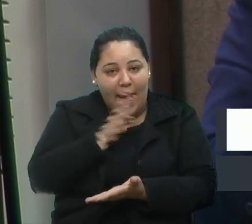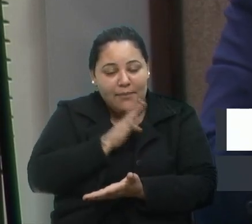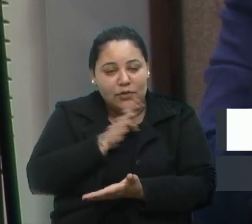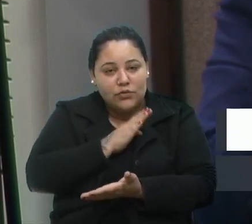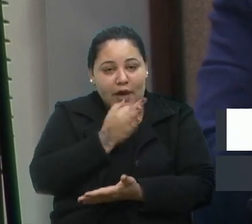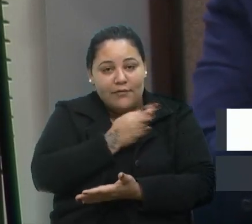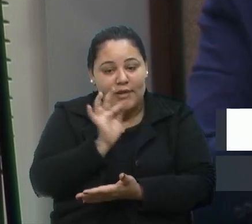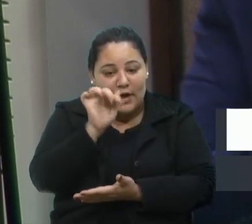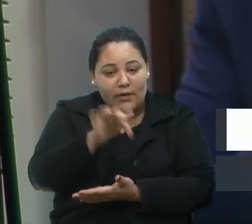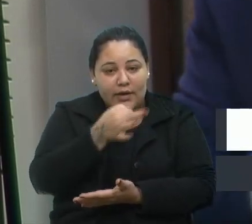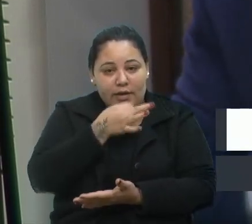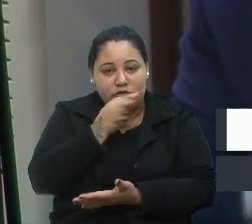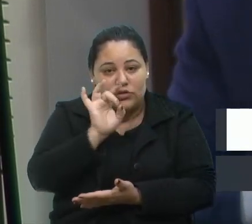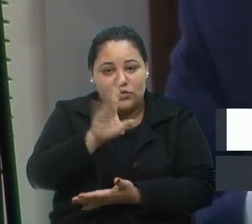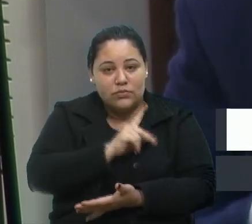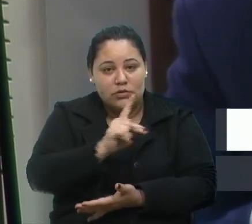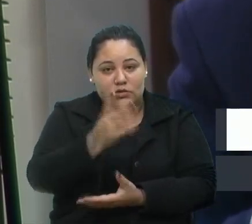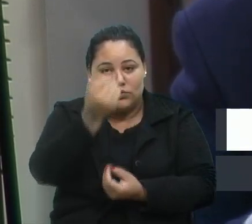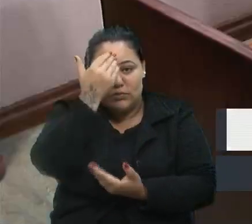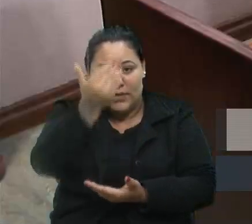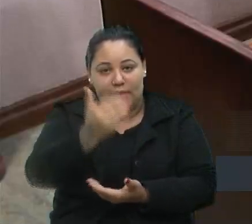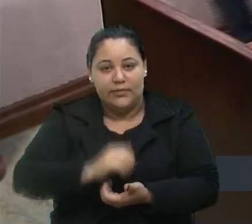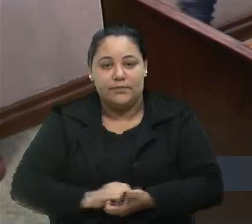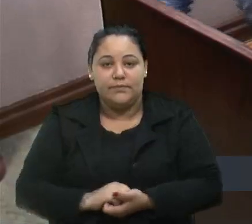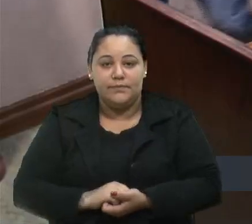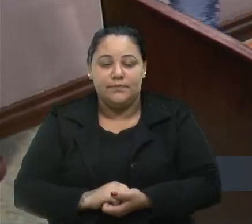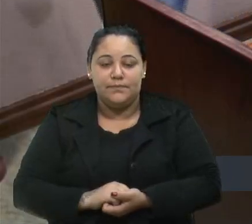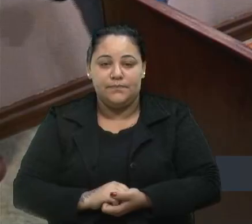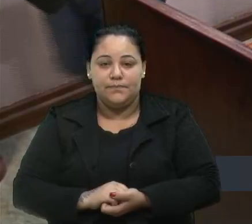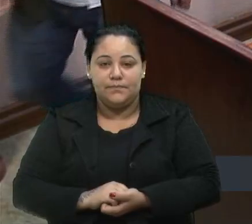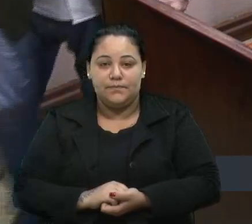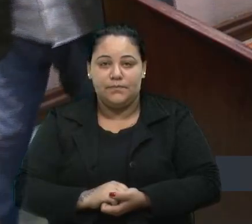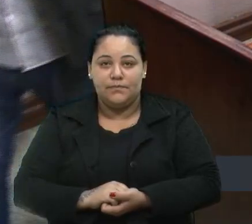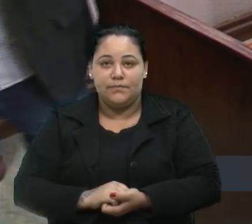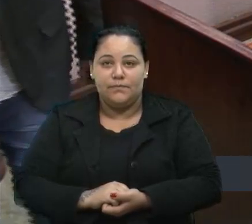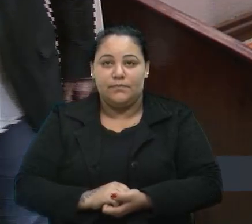Caxias do Sul. Era isso, presidente. Obrigado. Obrigado, vereador Bressan, com a palavra.